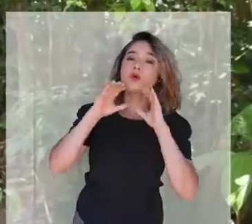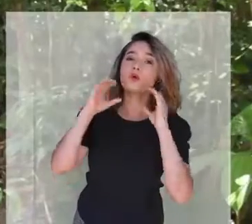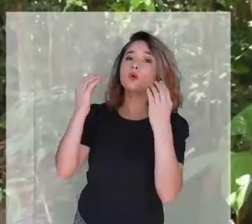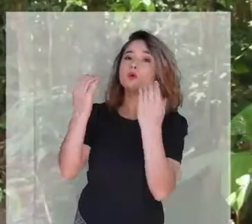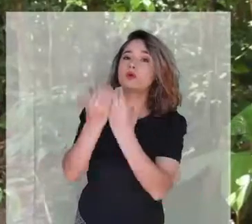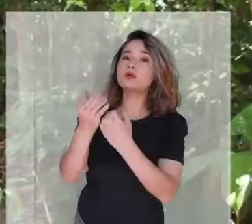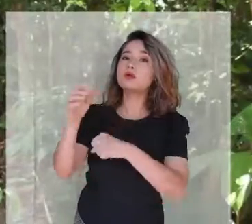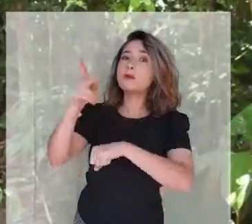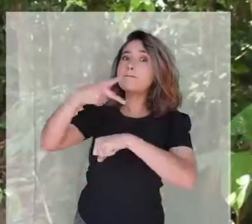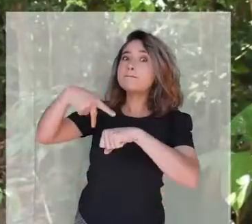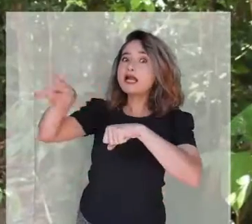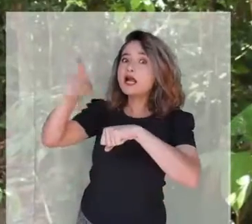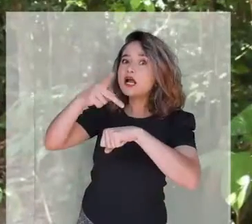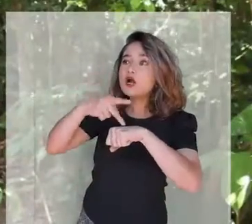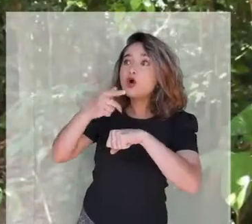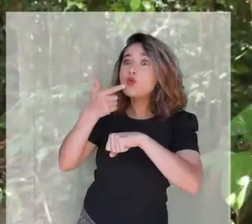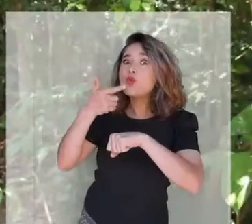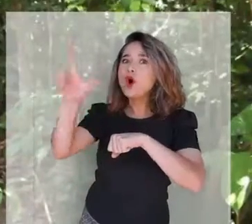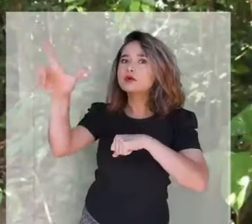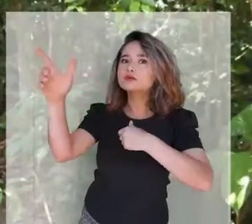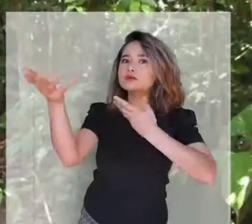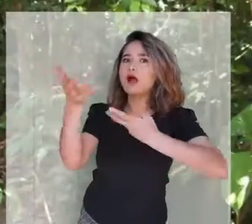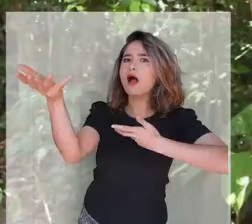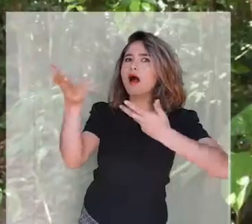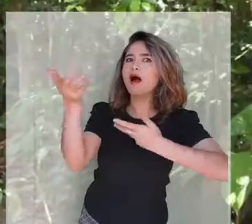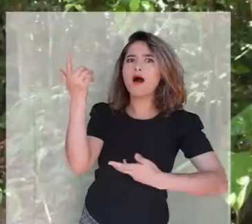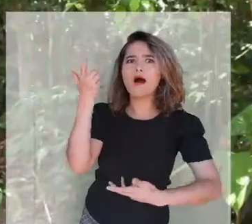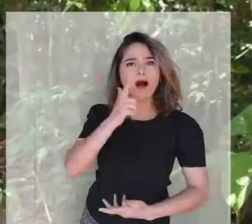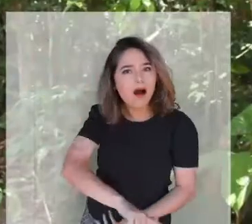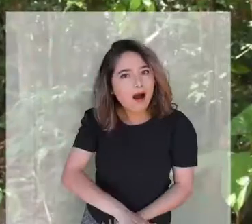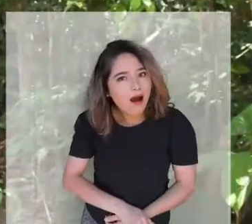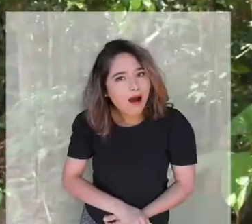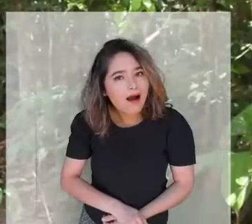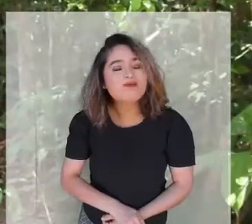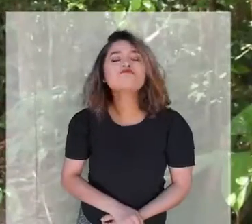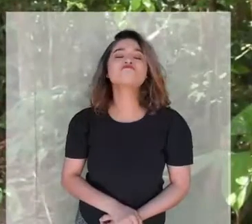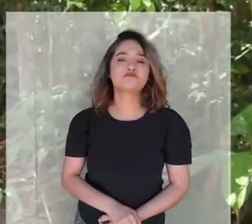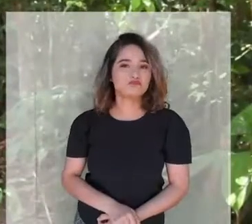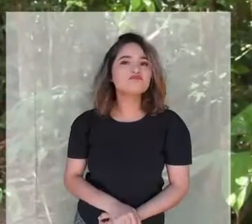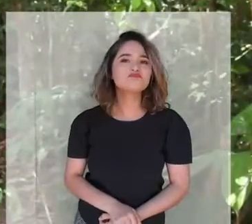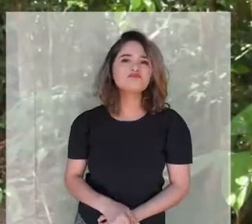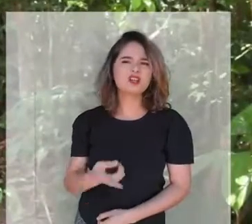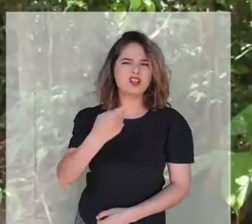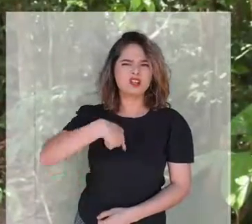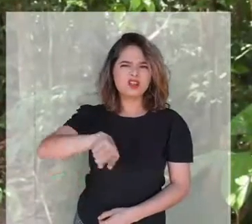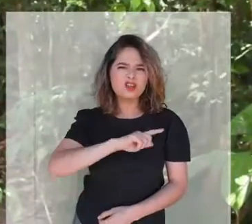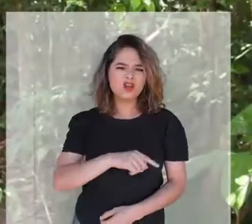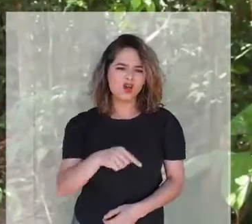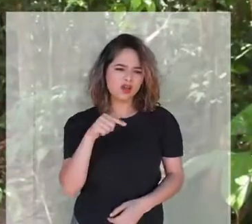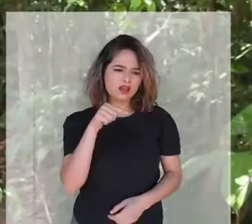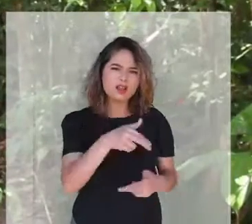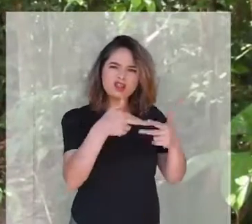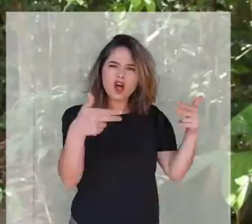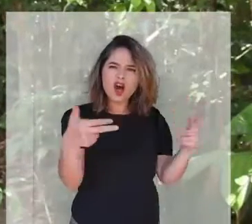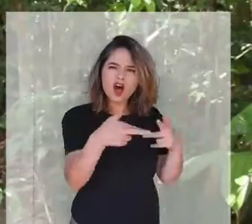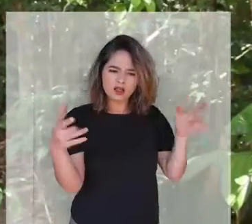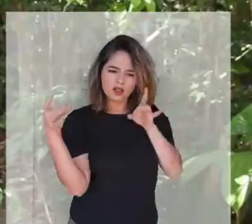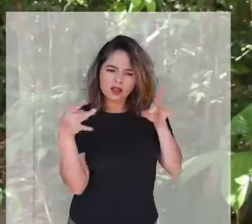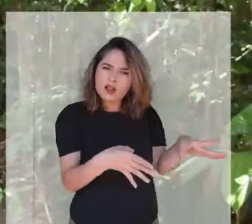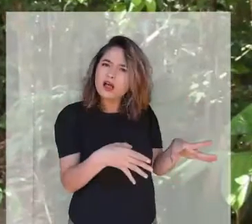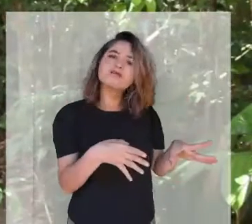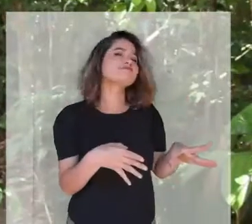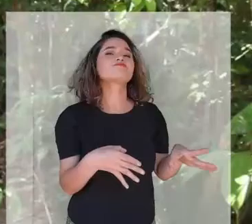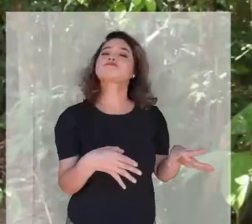este plus, ele provavelmente vai ficar, né? Eu acho que ele é um ganho, né, para